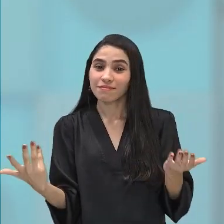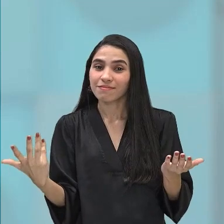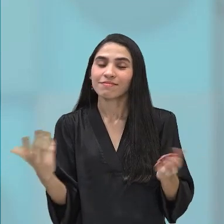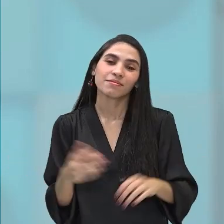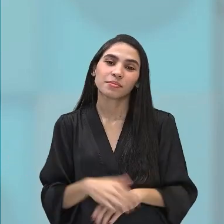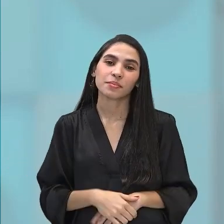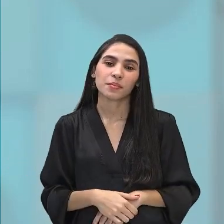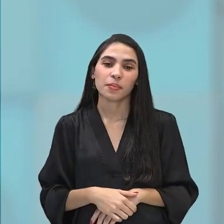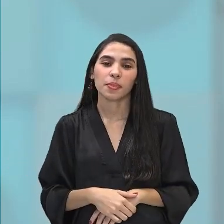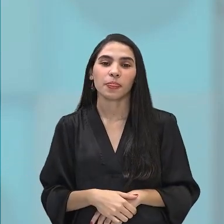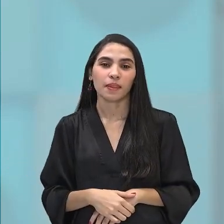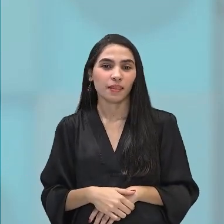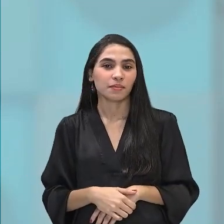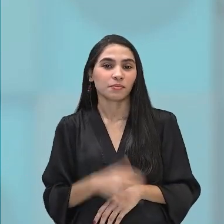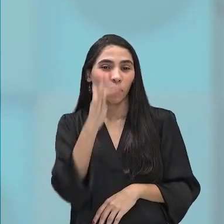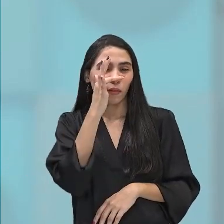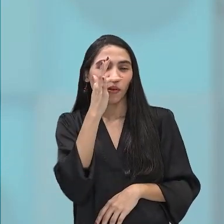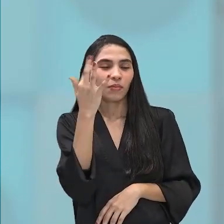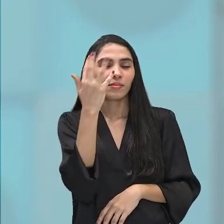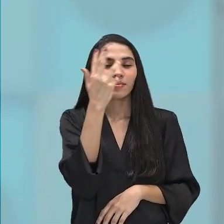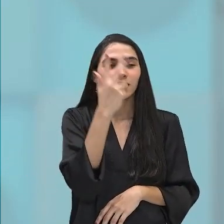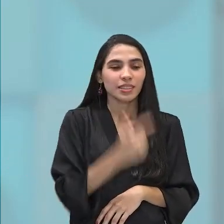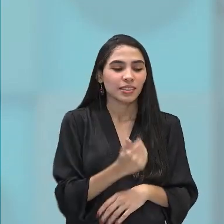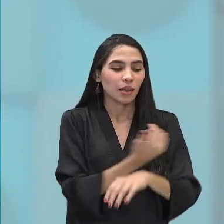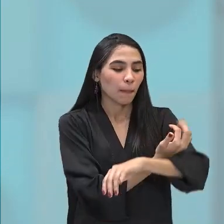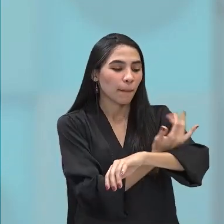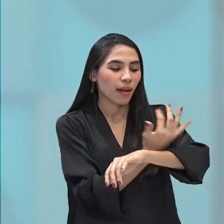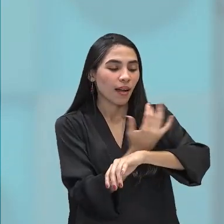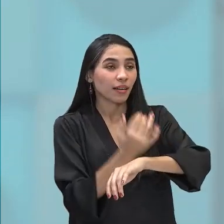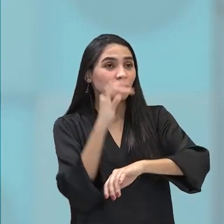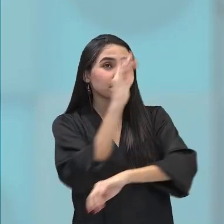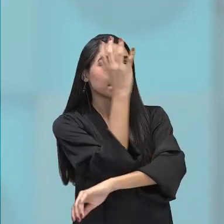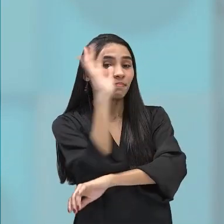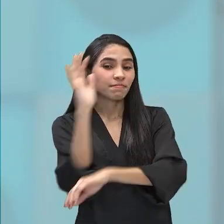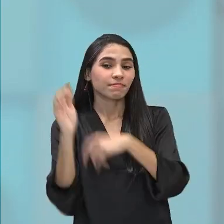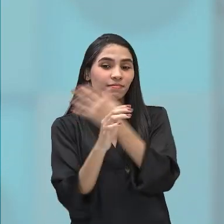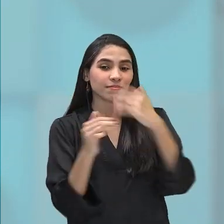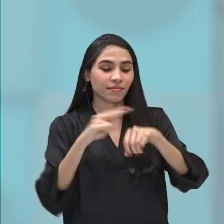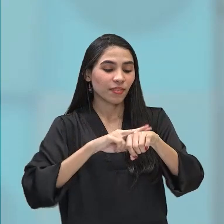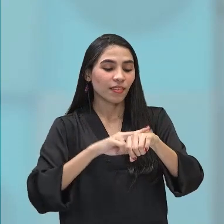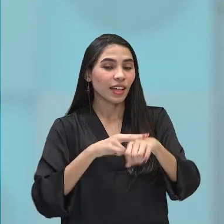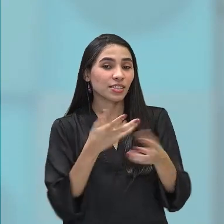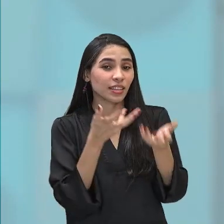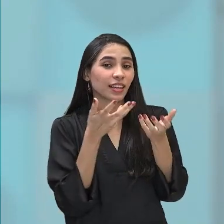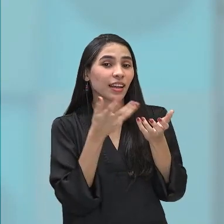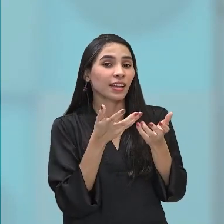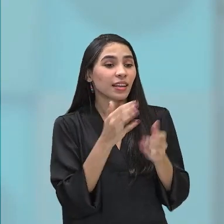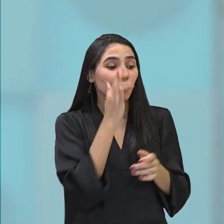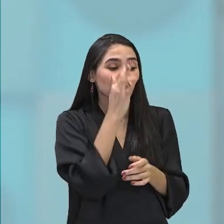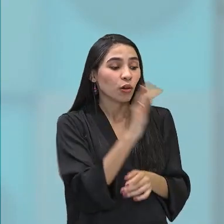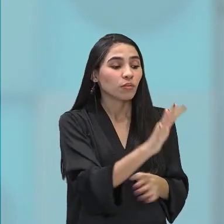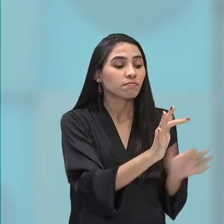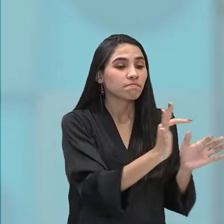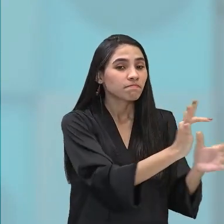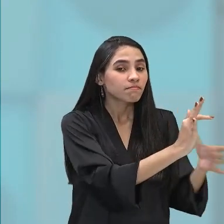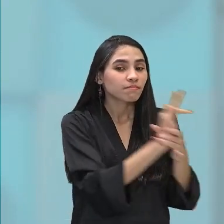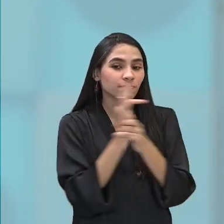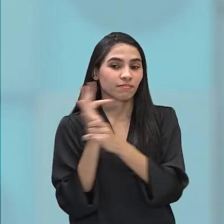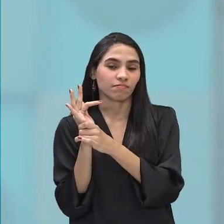mas ela é inspirada em tantas outras mães que eu observei, certo? Então é isso que nós temos que entender